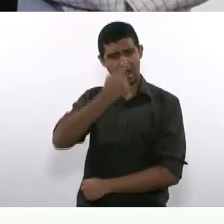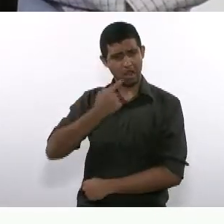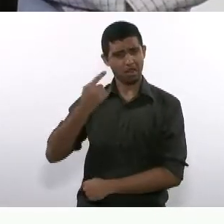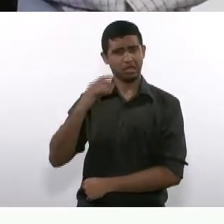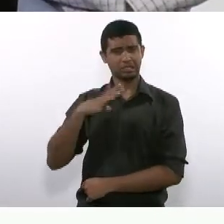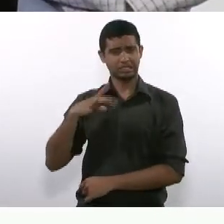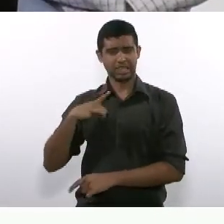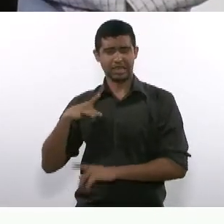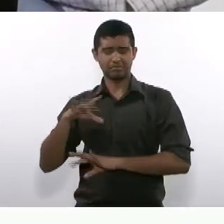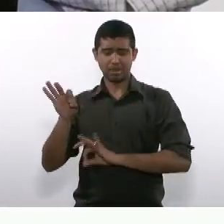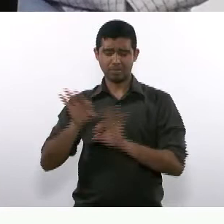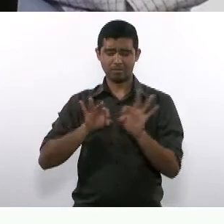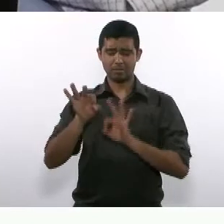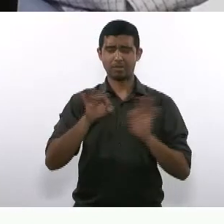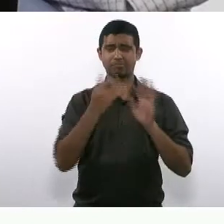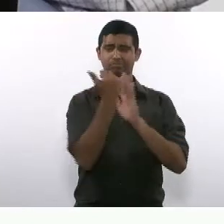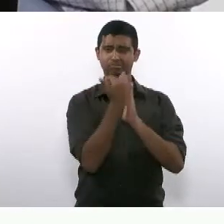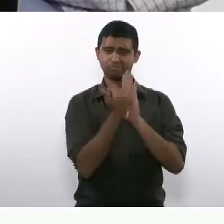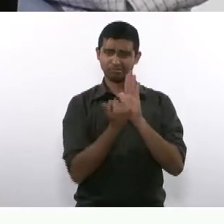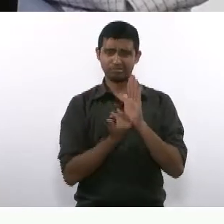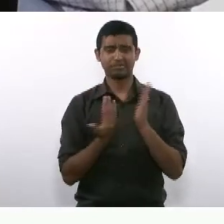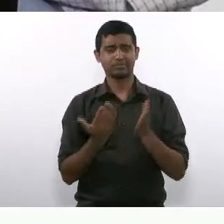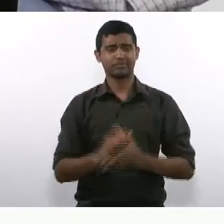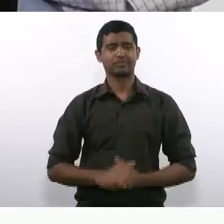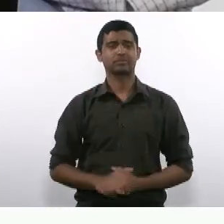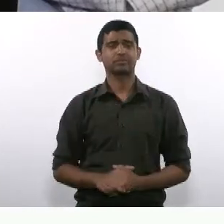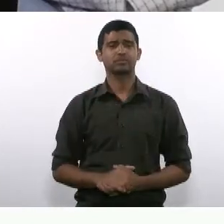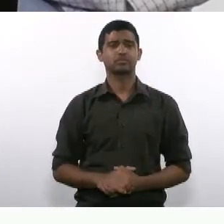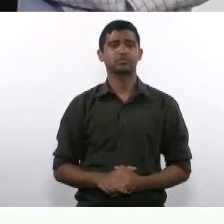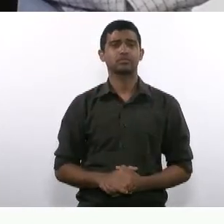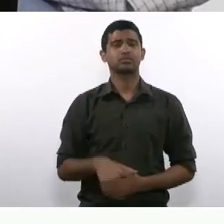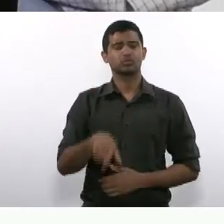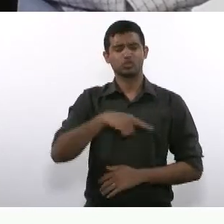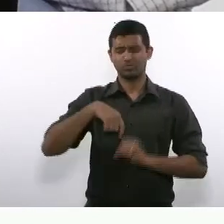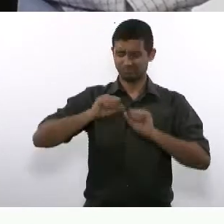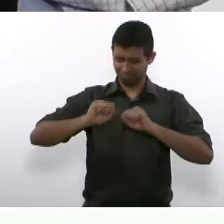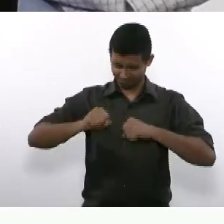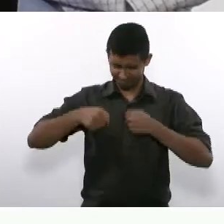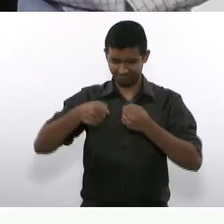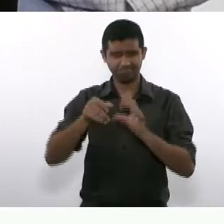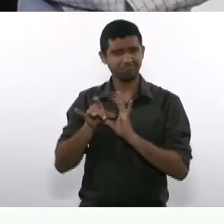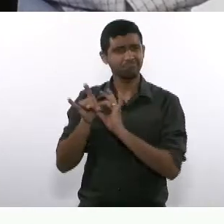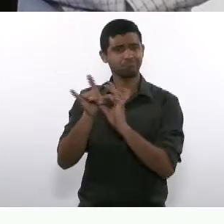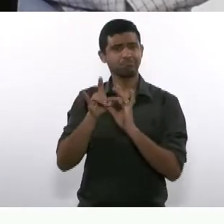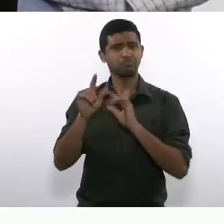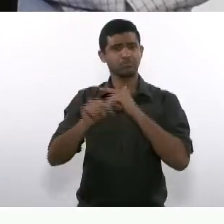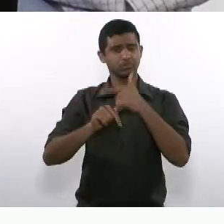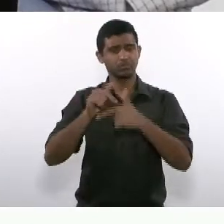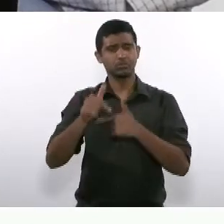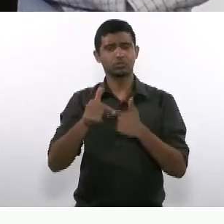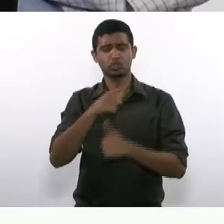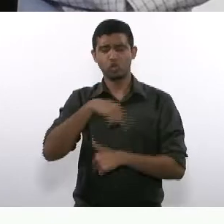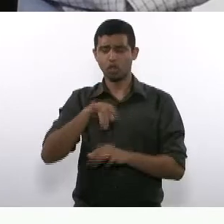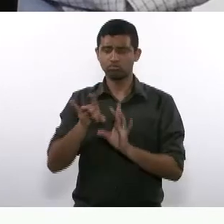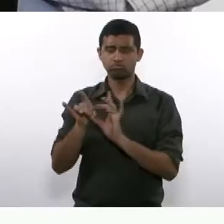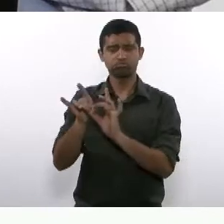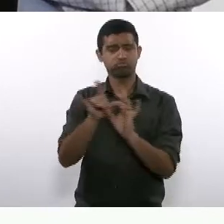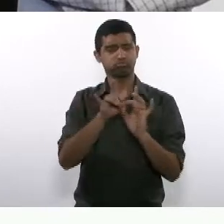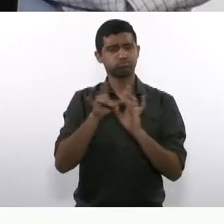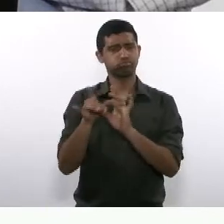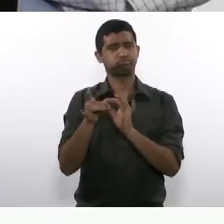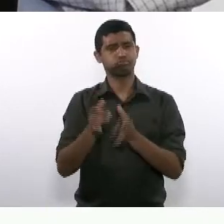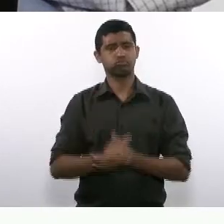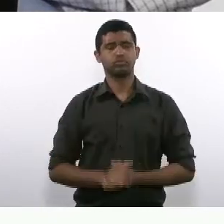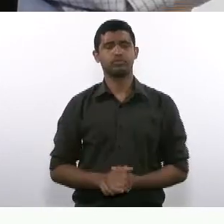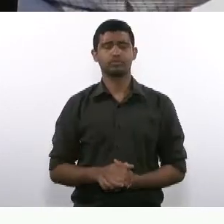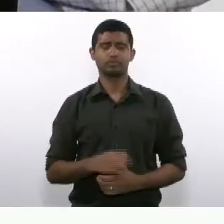encargos. Foi feito a várias mãos e a gente triunfou em função desse trabalho unido. A gente se une bastante, a gente não